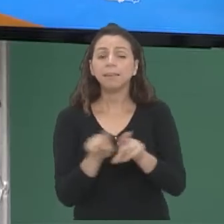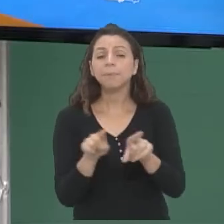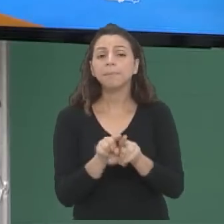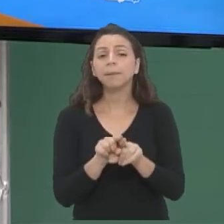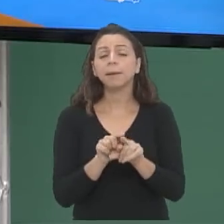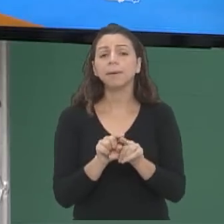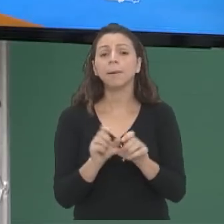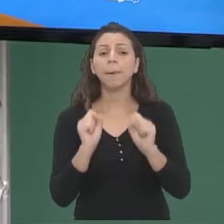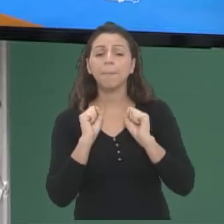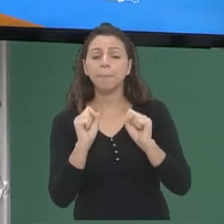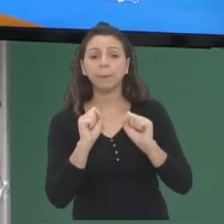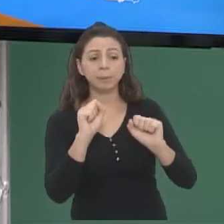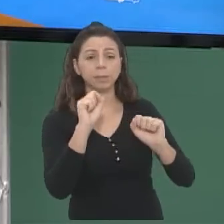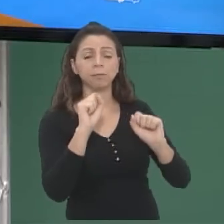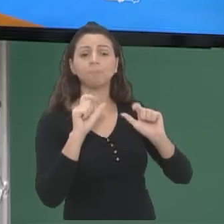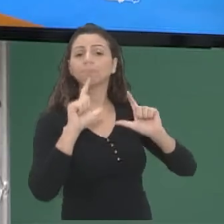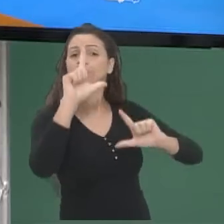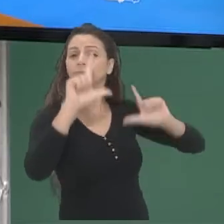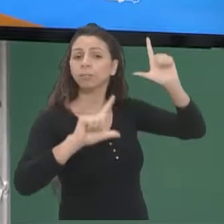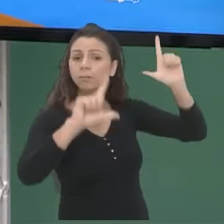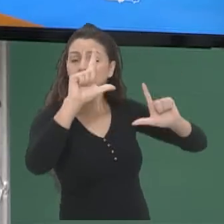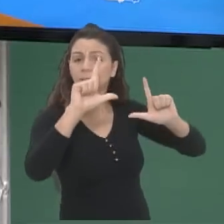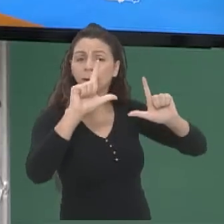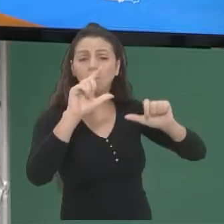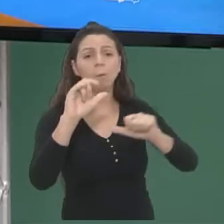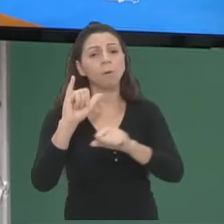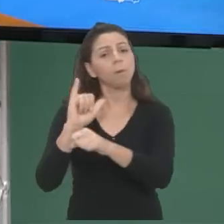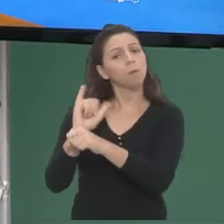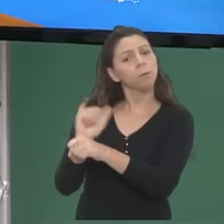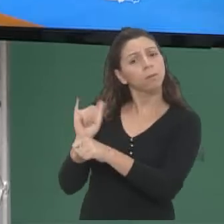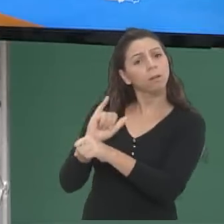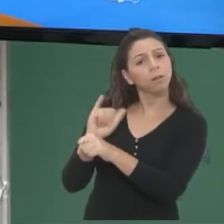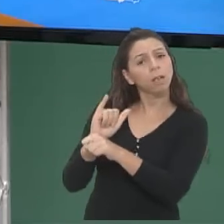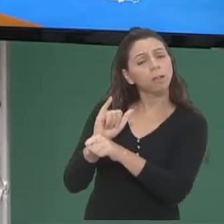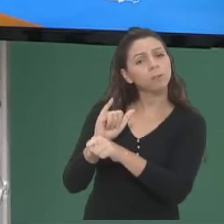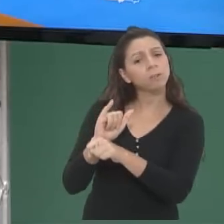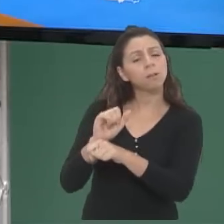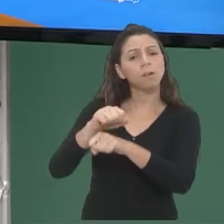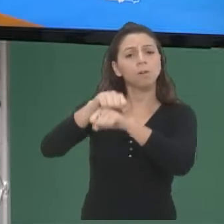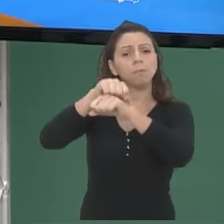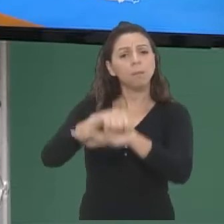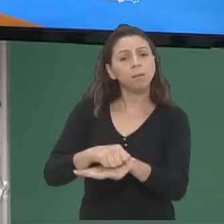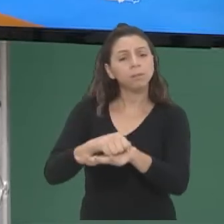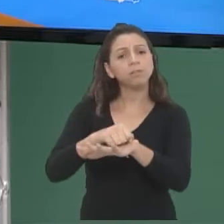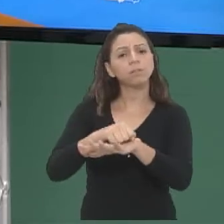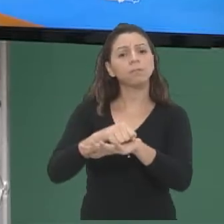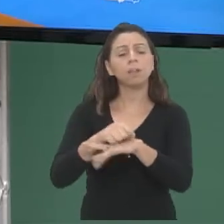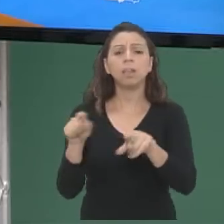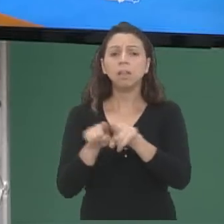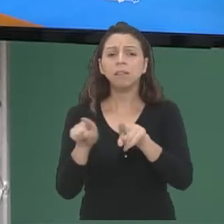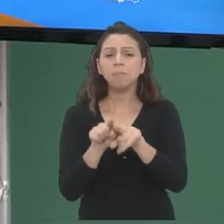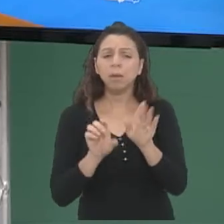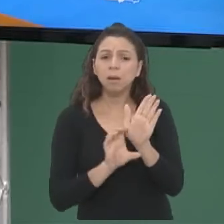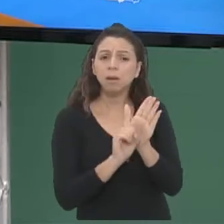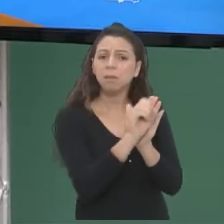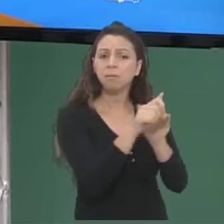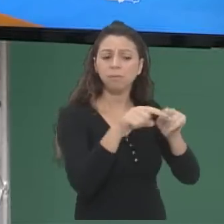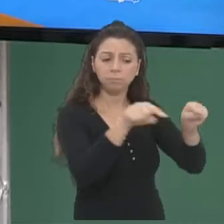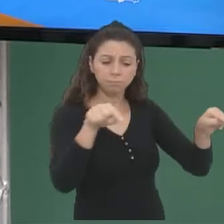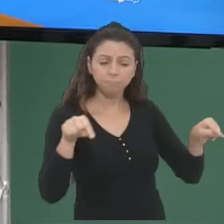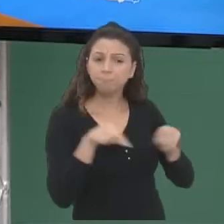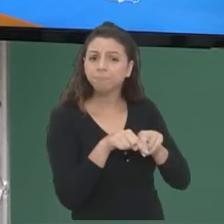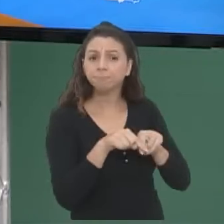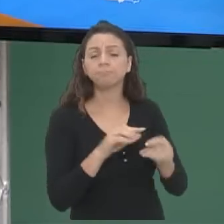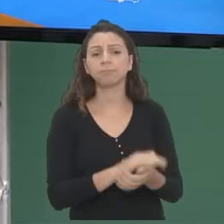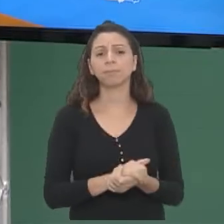aula pela televisão, pela internet, pelo aplicativo Aula Paraná e pelo Google Classroom, aonde você vai